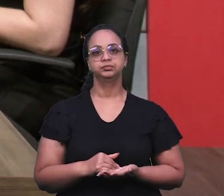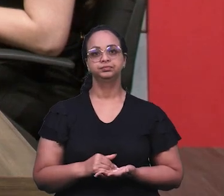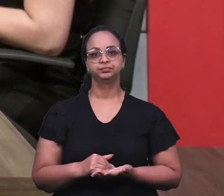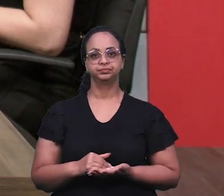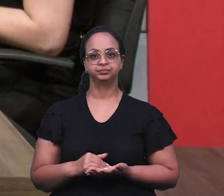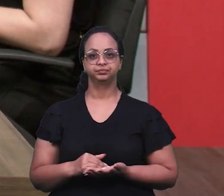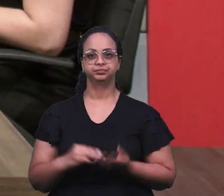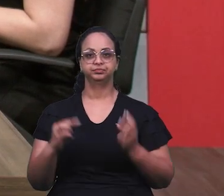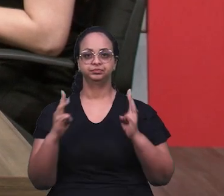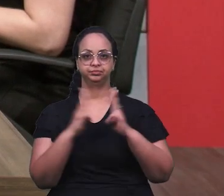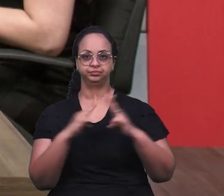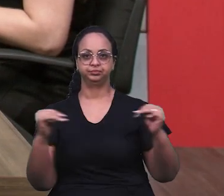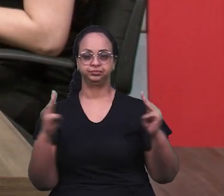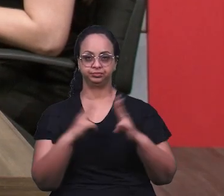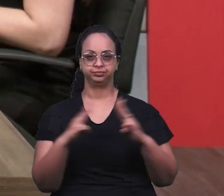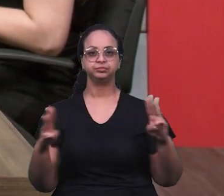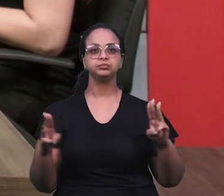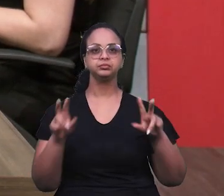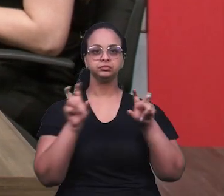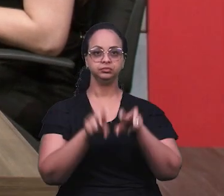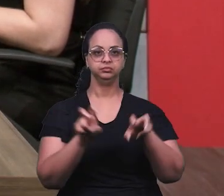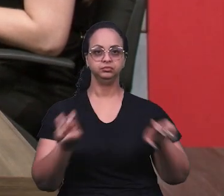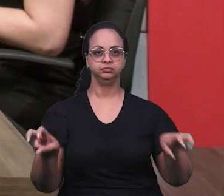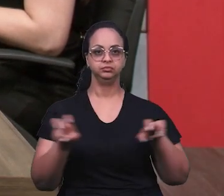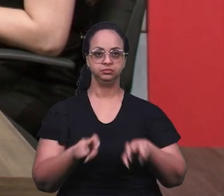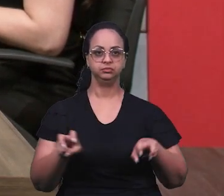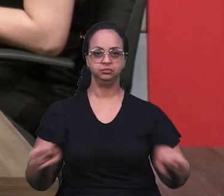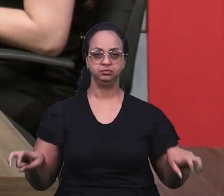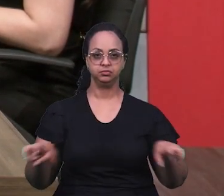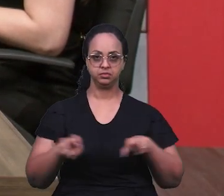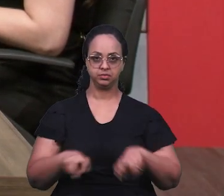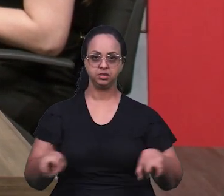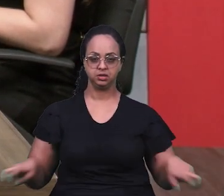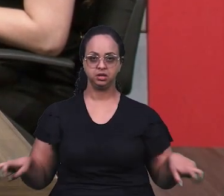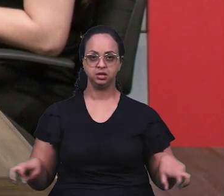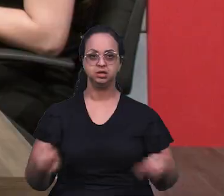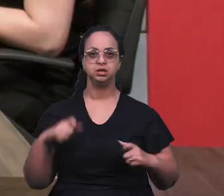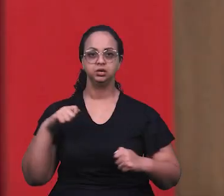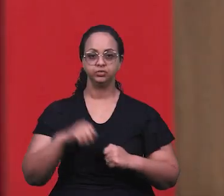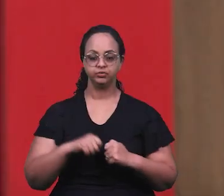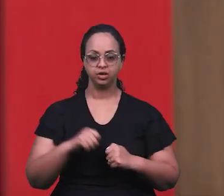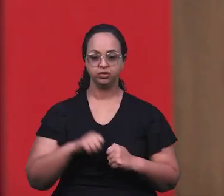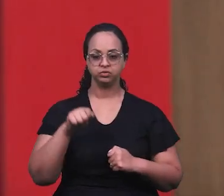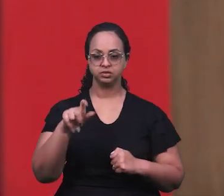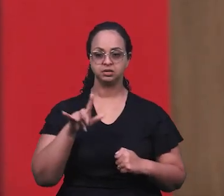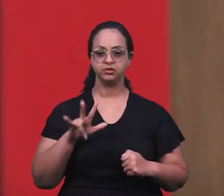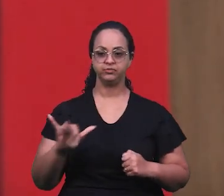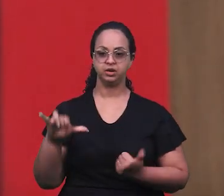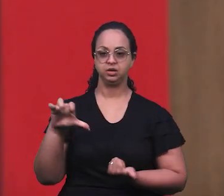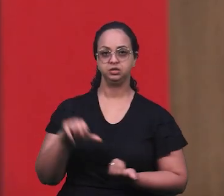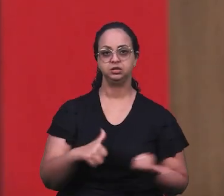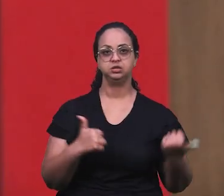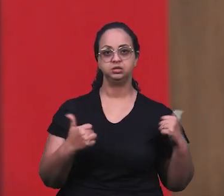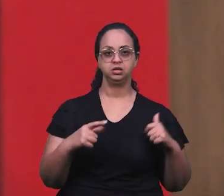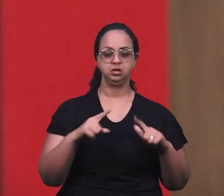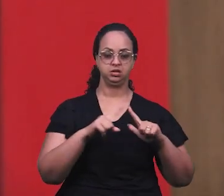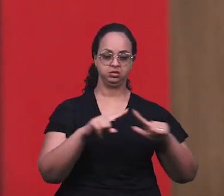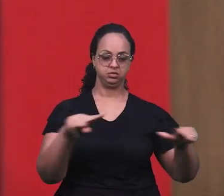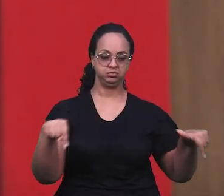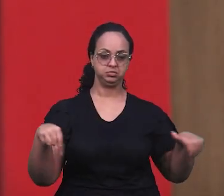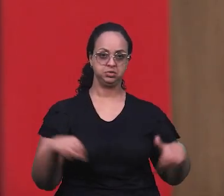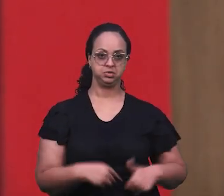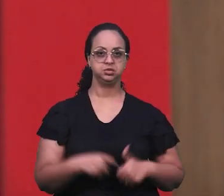porque foi no Manaim, foi Sim. aqui, né? O Manaim é assim, foi em Cariacica. Aqui você vai descer, existe uma piscina,